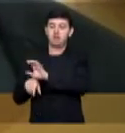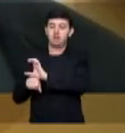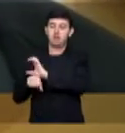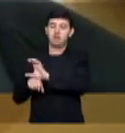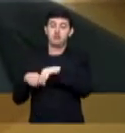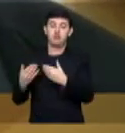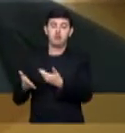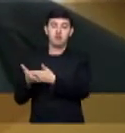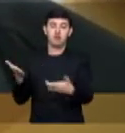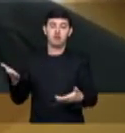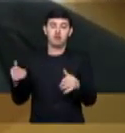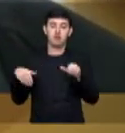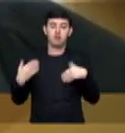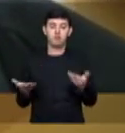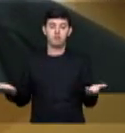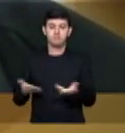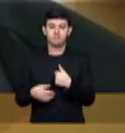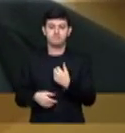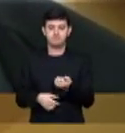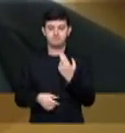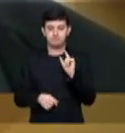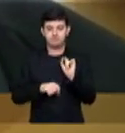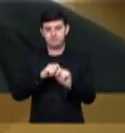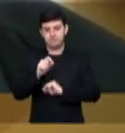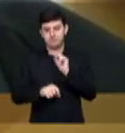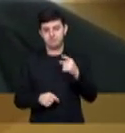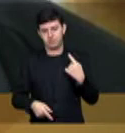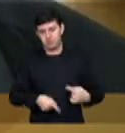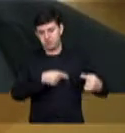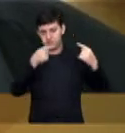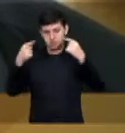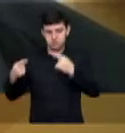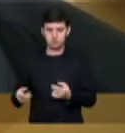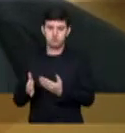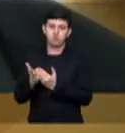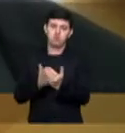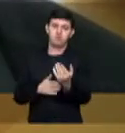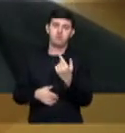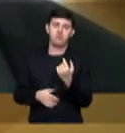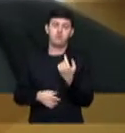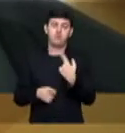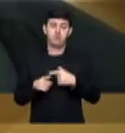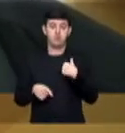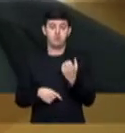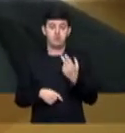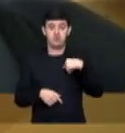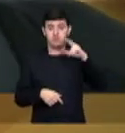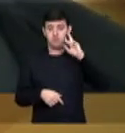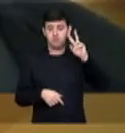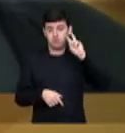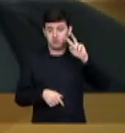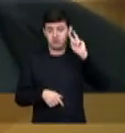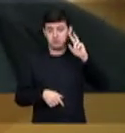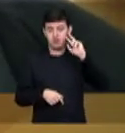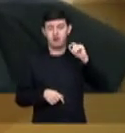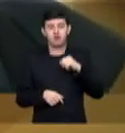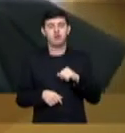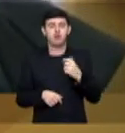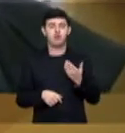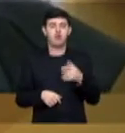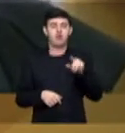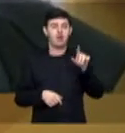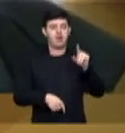inicio a nossa conversa, a nossa discussão aqui, em lembrar que, na parte material